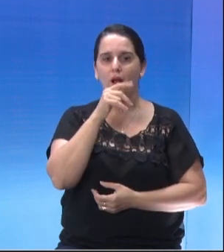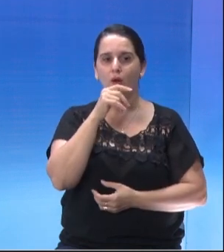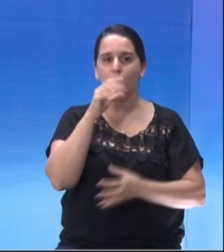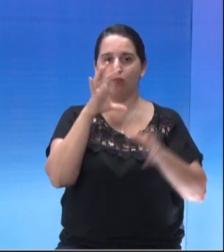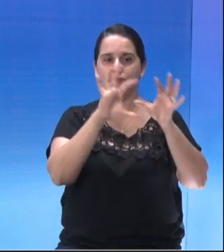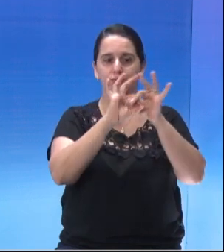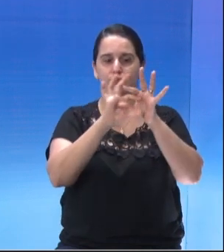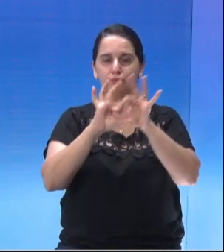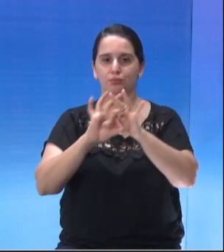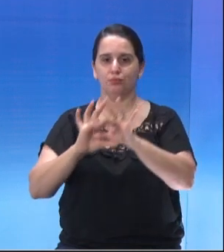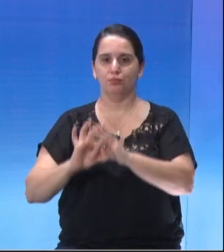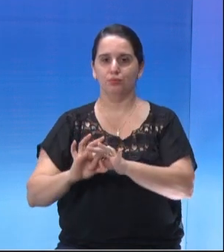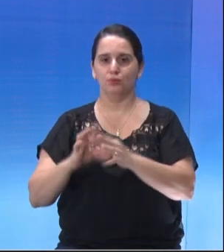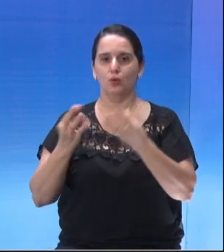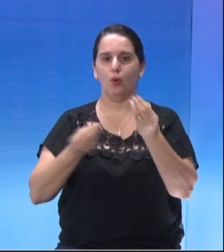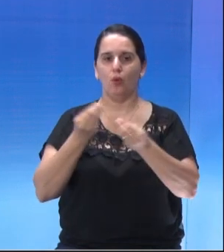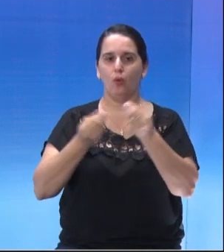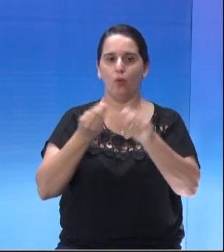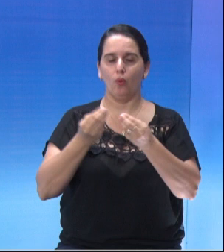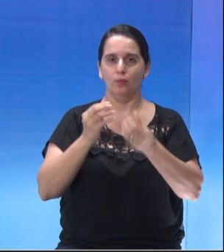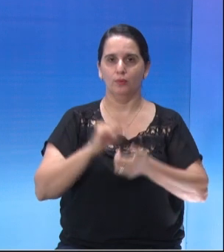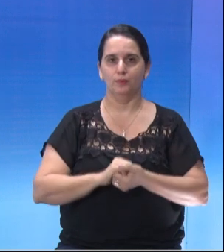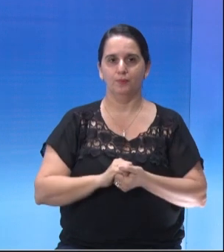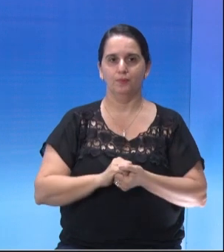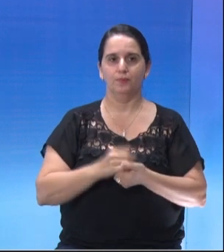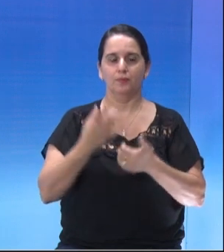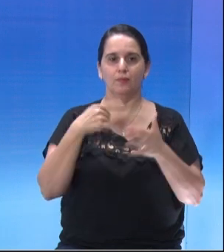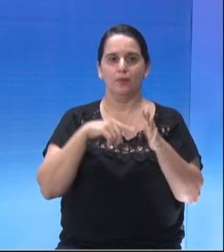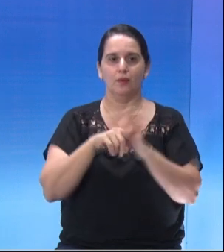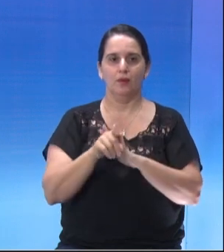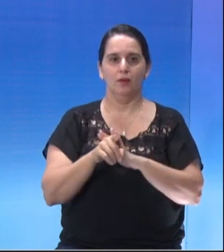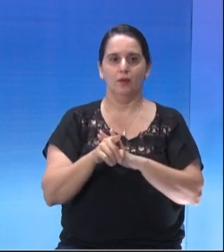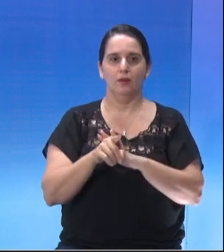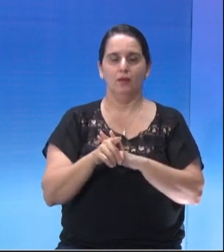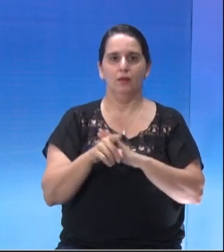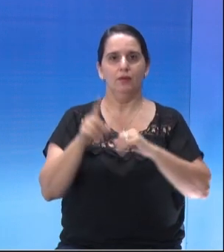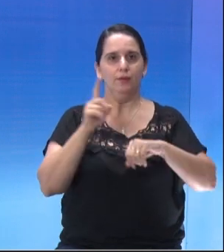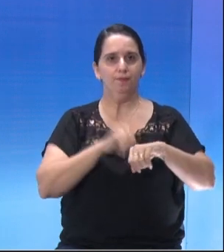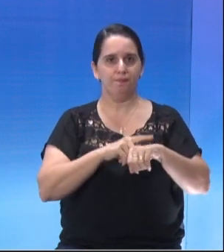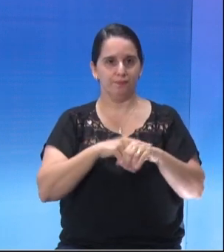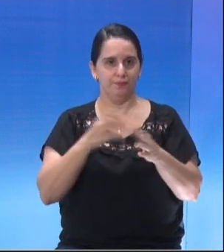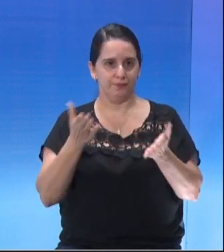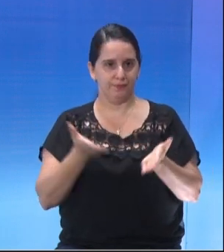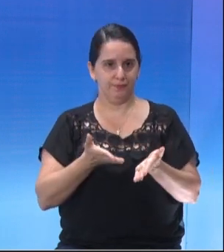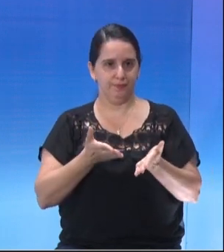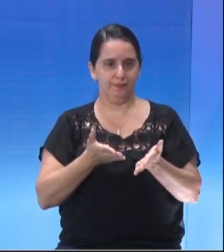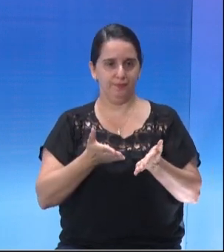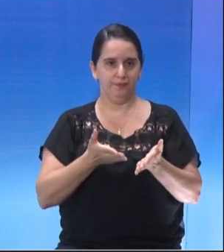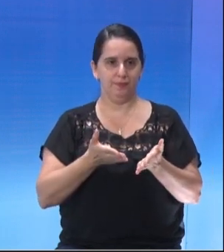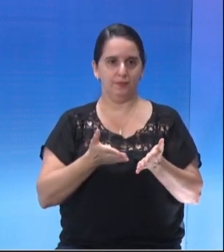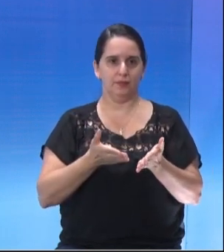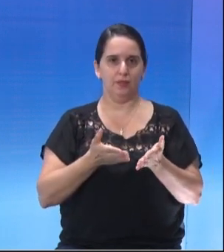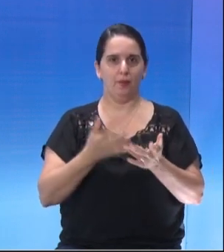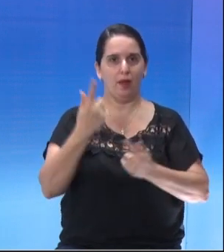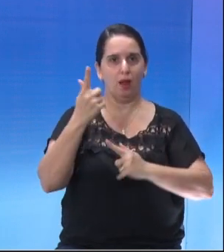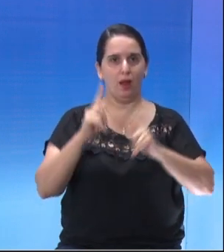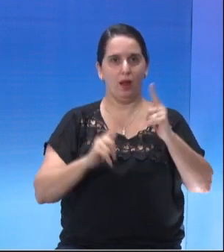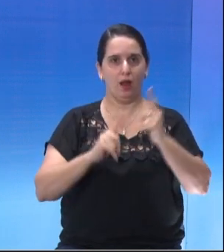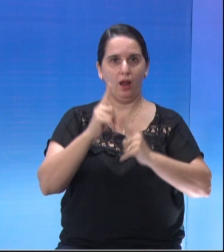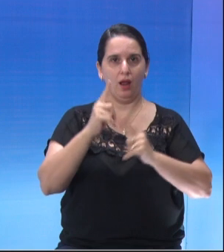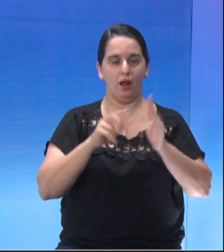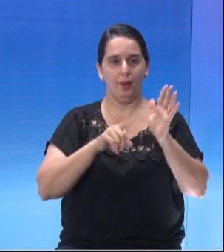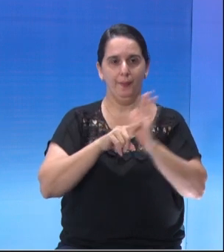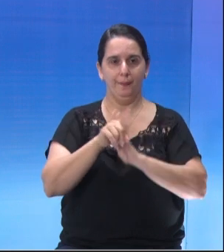de ligação? E é isso que nós vamos entender aqui. No primeiro momento, nós temos que a equação química